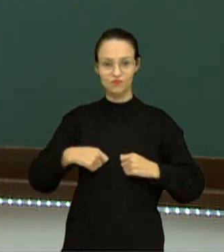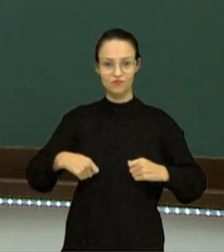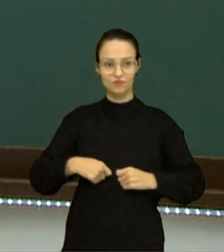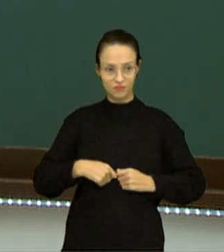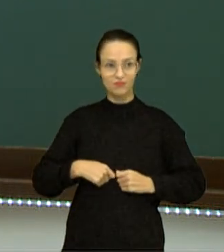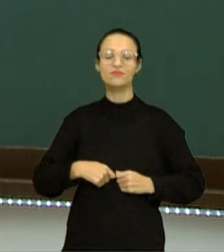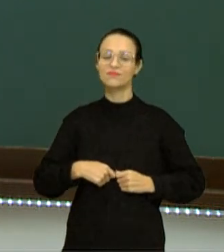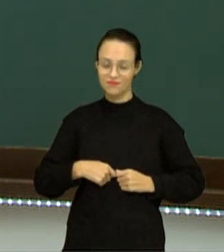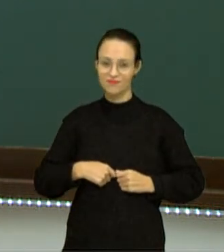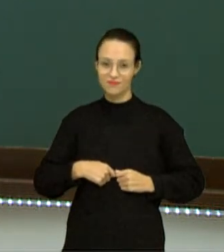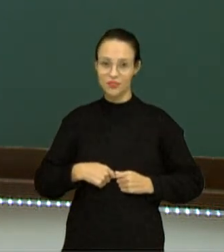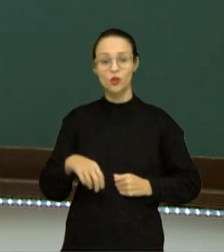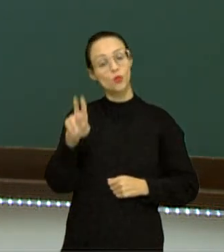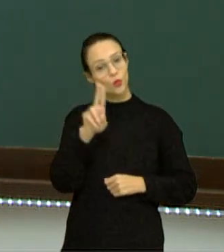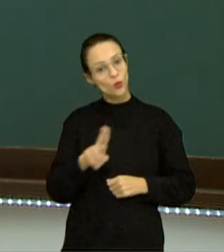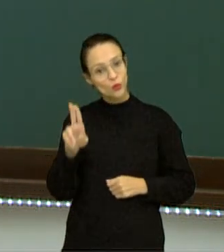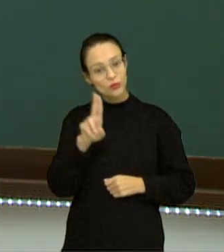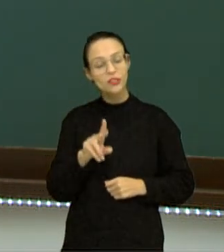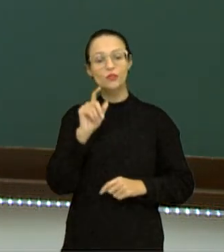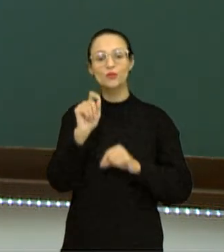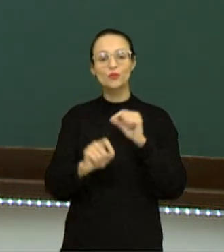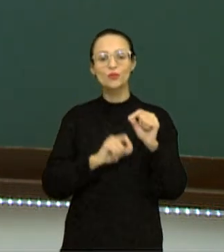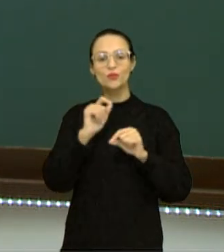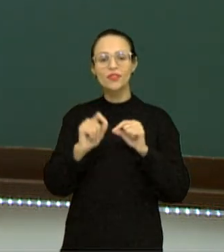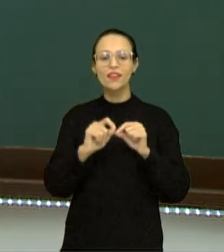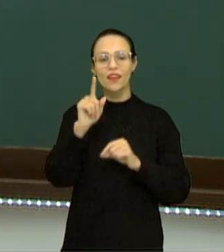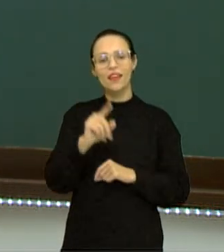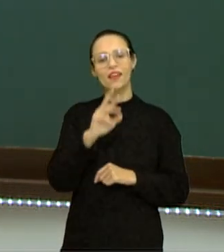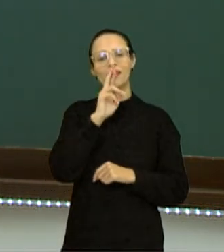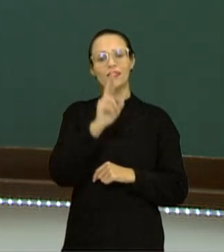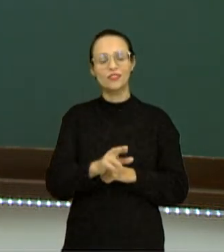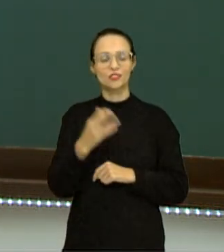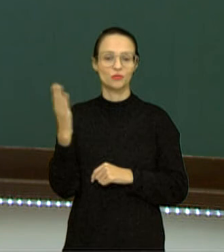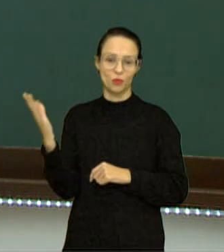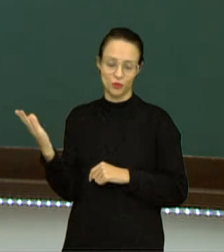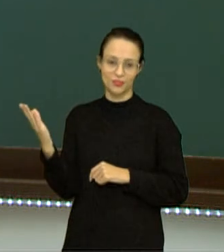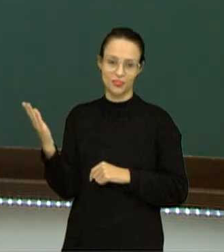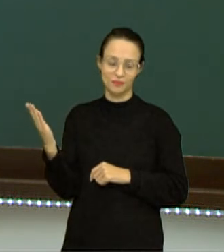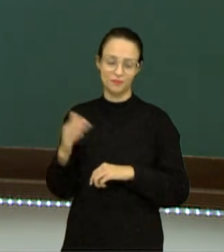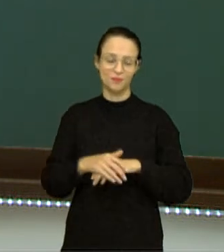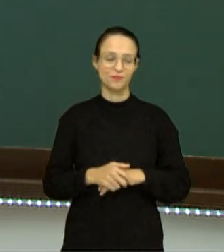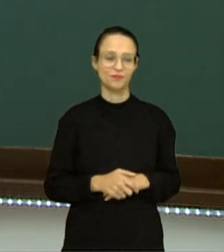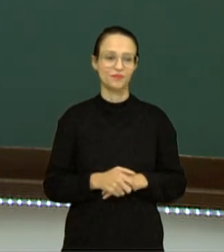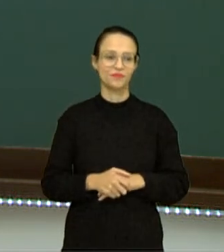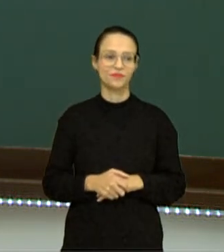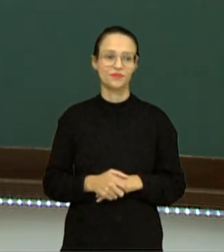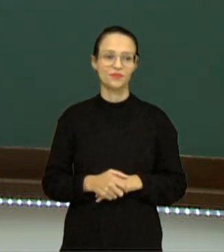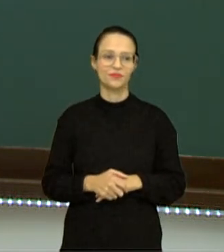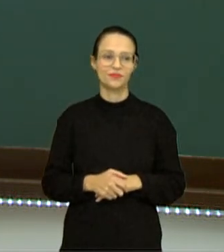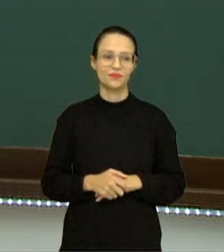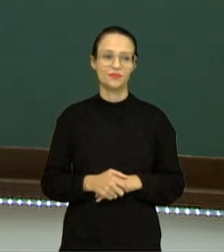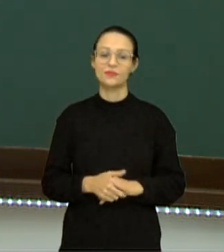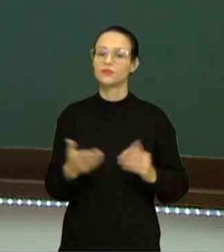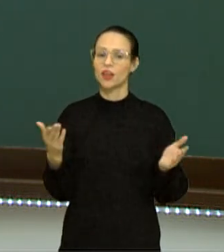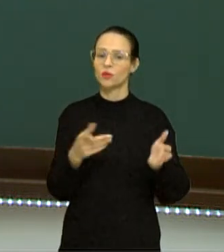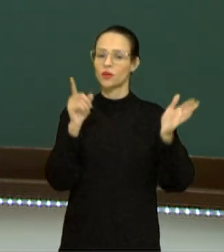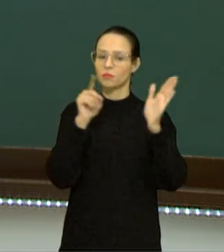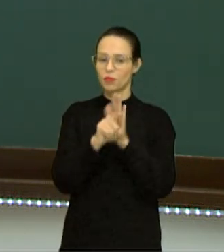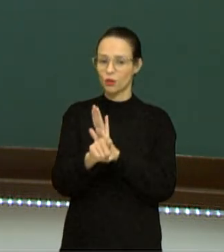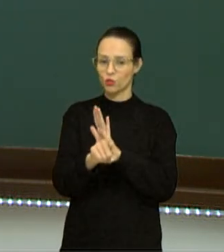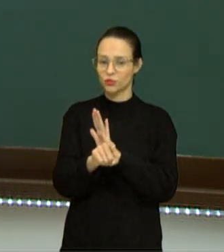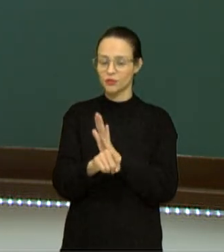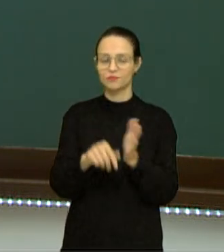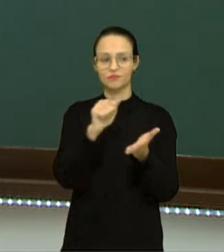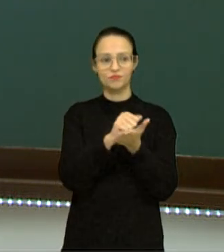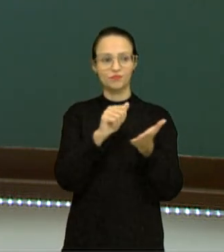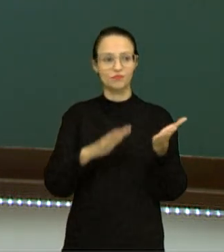você está usando aí o que é a resposta dessa charada. Agora vamos às perguntas que temos da